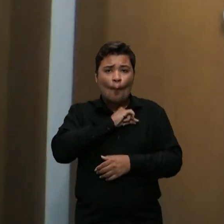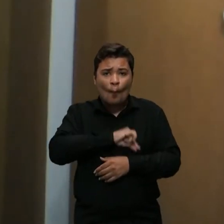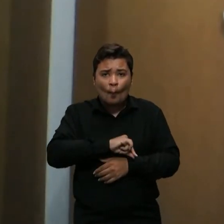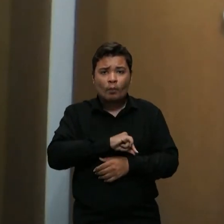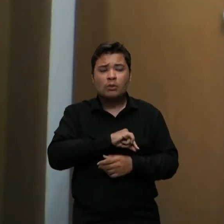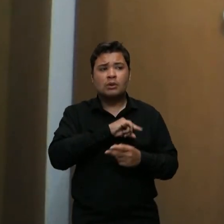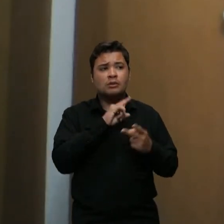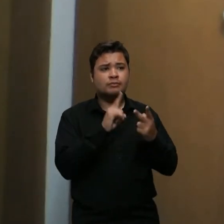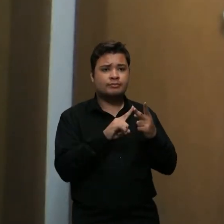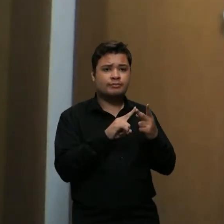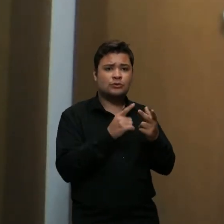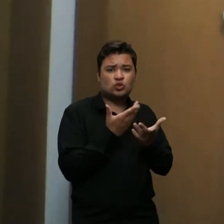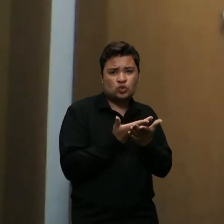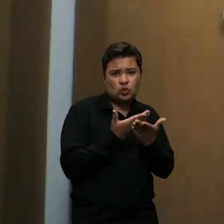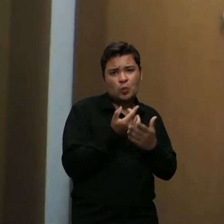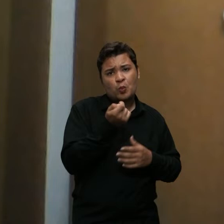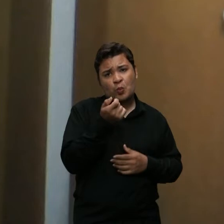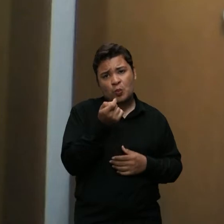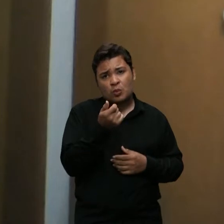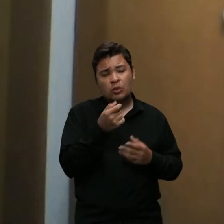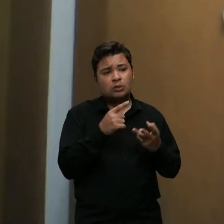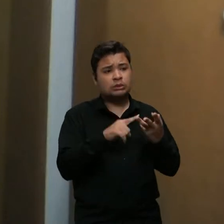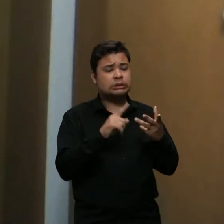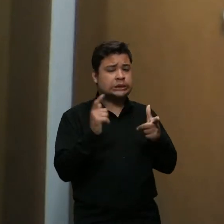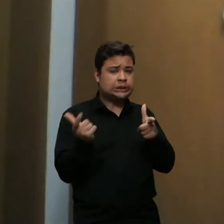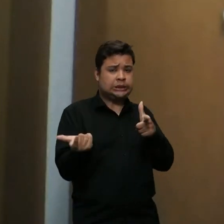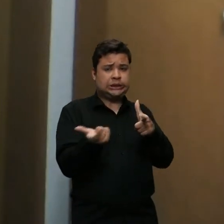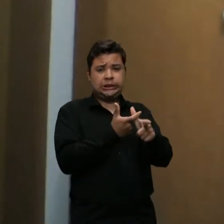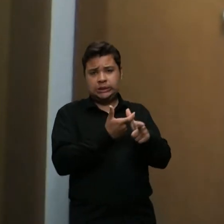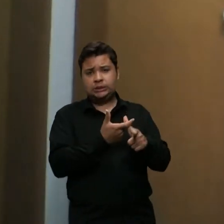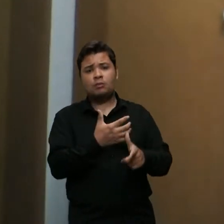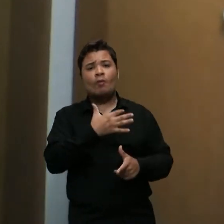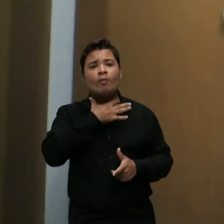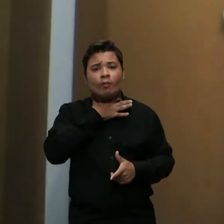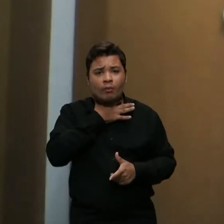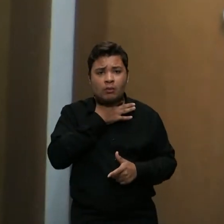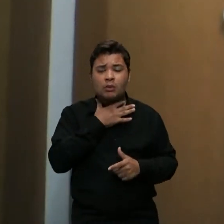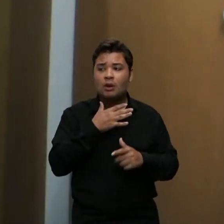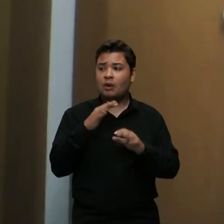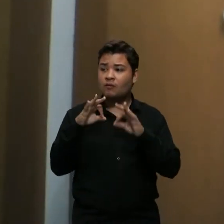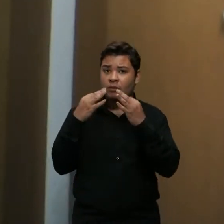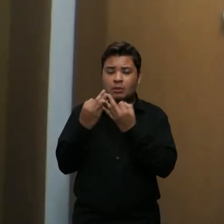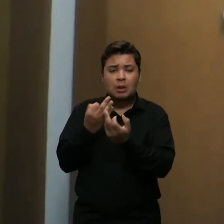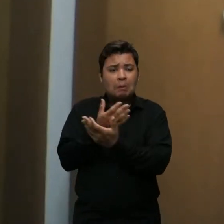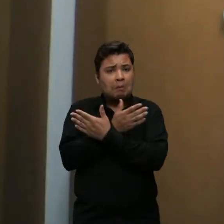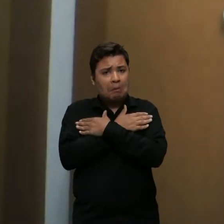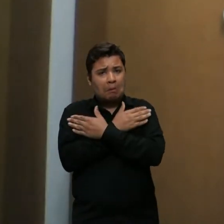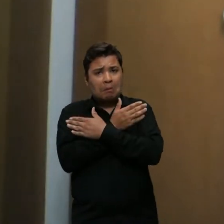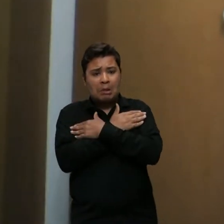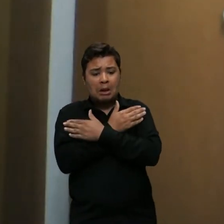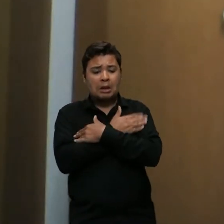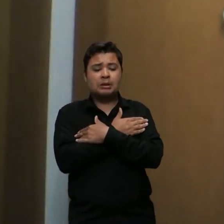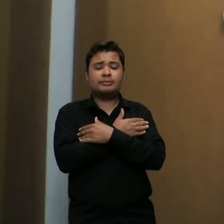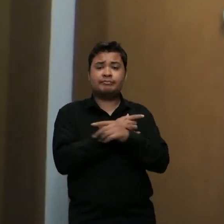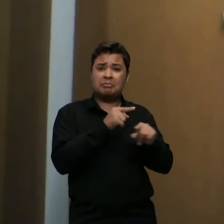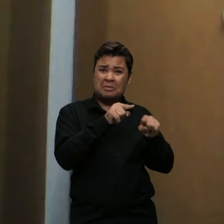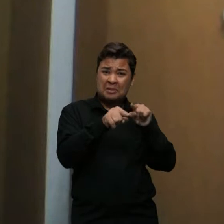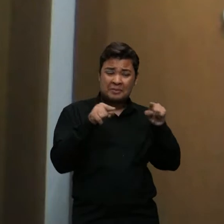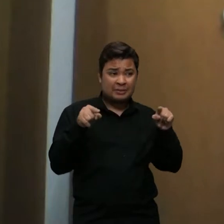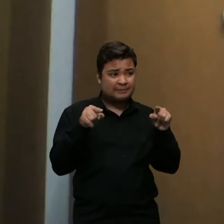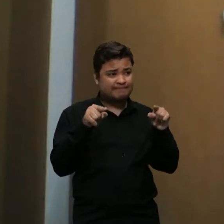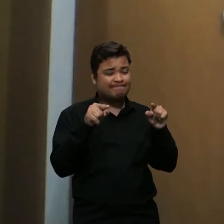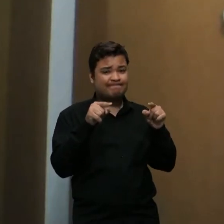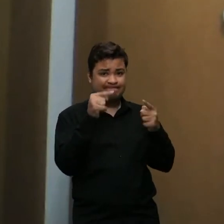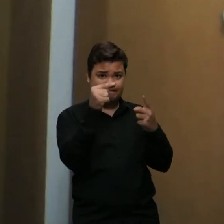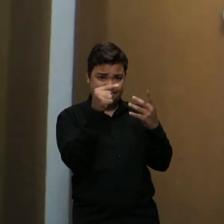escolaridade, está, né, altamente endividada, né, desempregada. Então, todos esses fatores é importante da gente observar. Agora, pensando